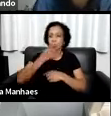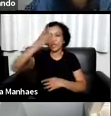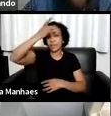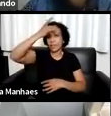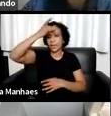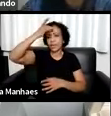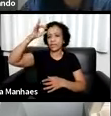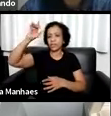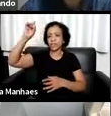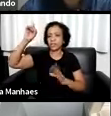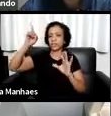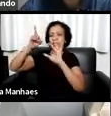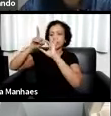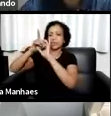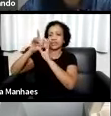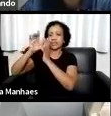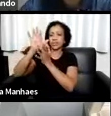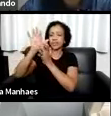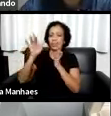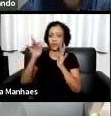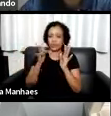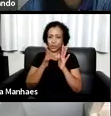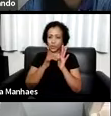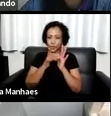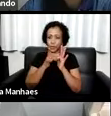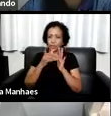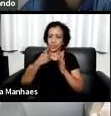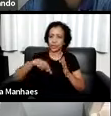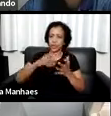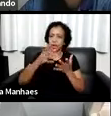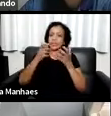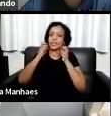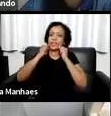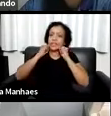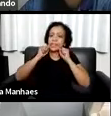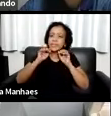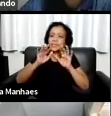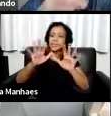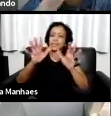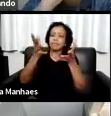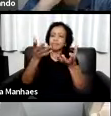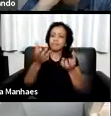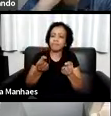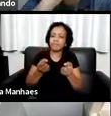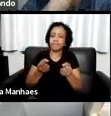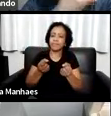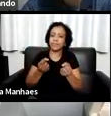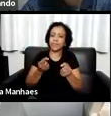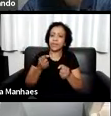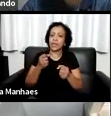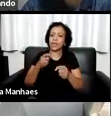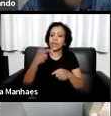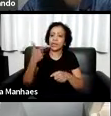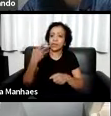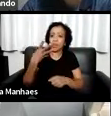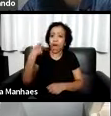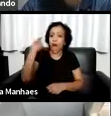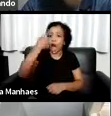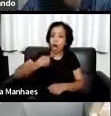Jesus. Que sejamos abençoados. Que o impacto desta vigília de oração,